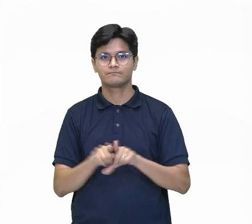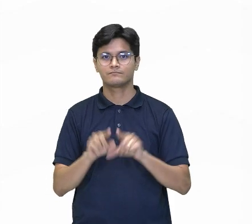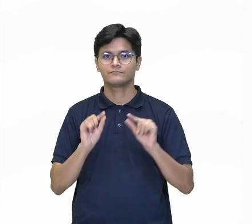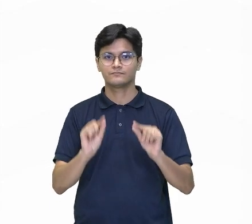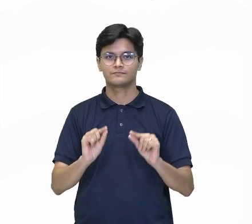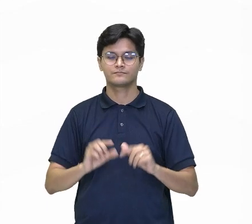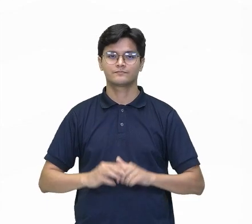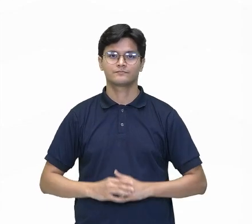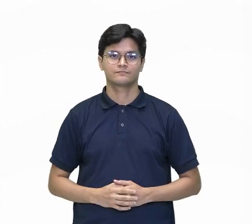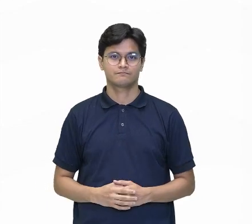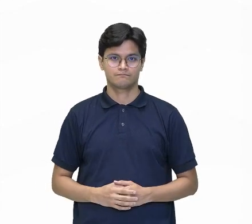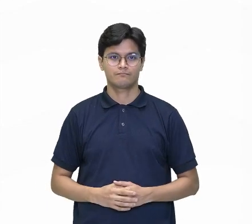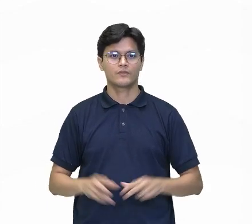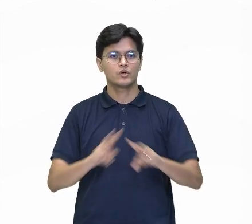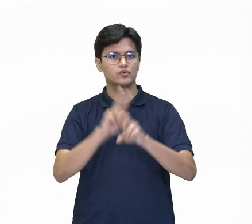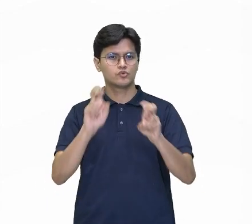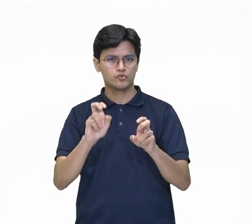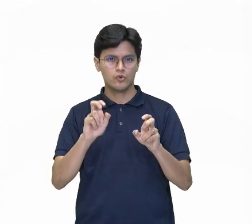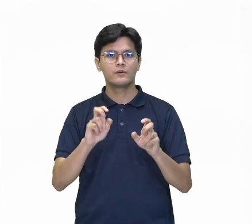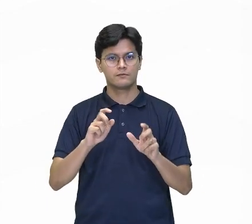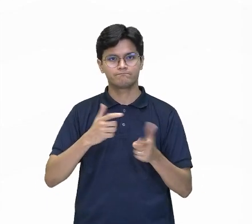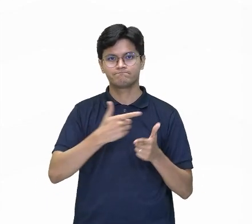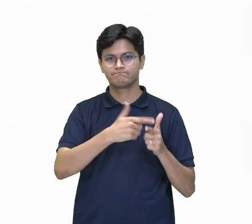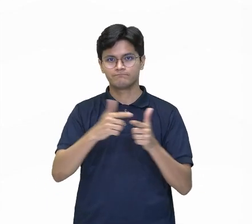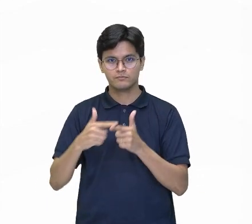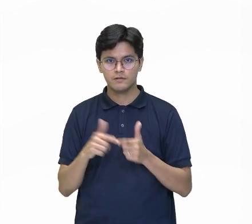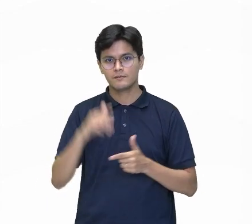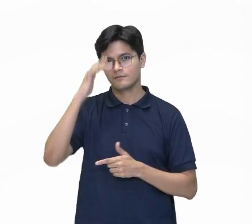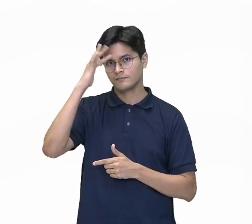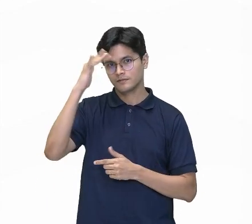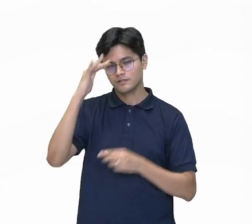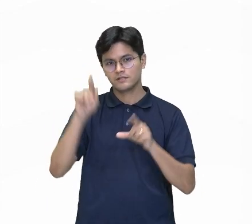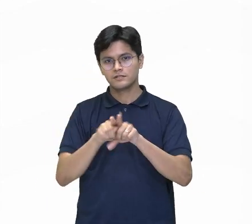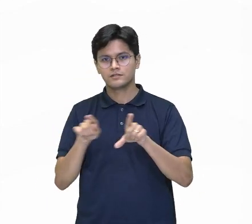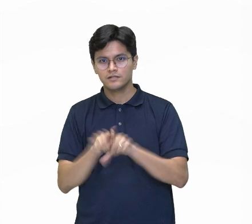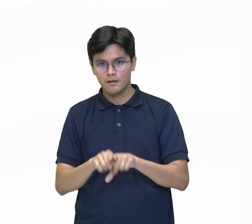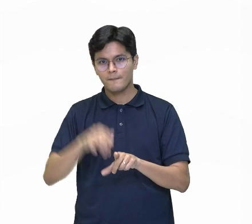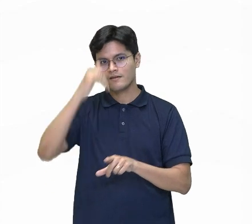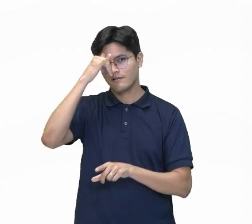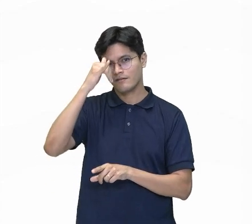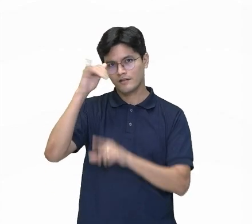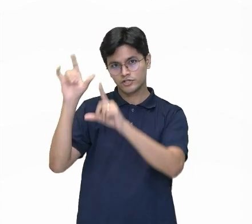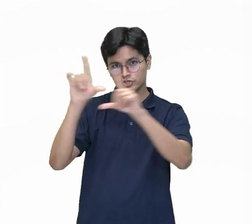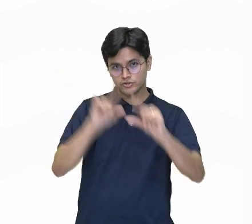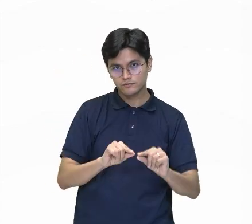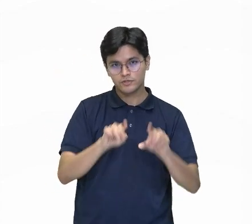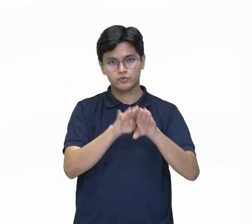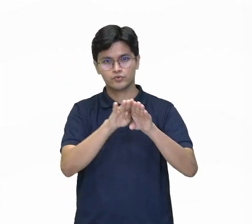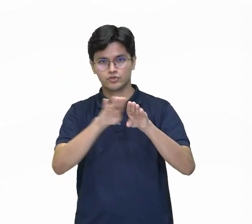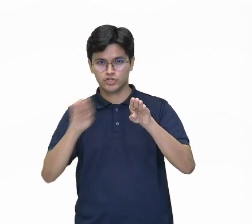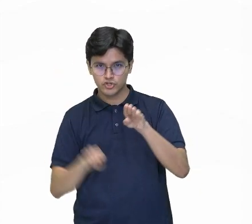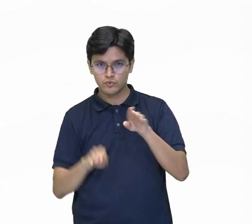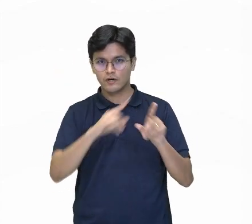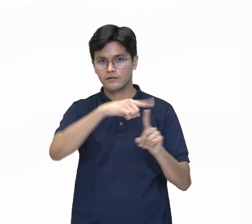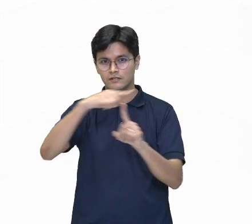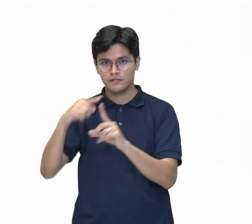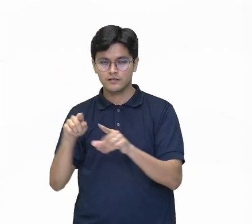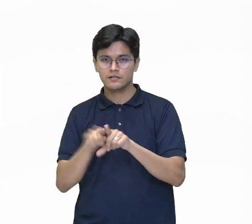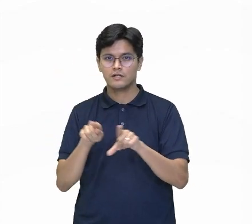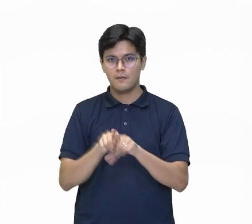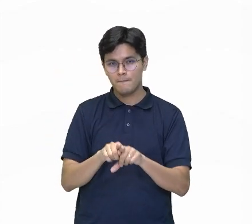falar sobre a problematização e desnaturalização das formas de desigualdade,